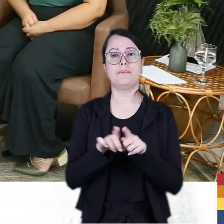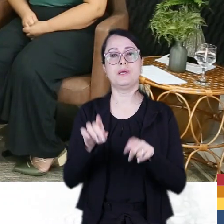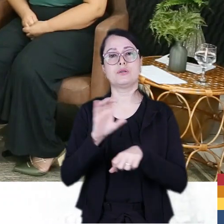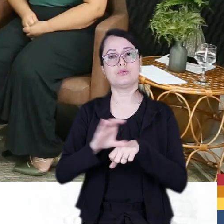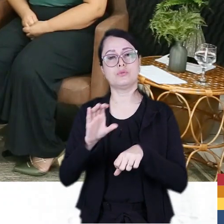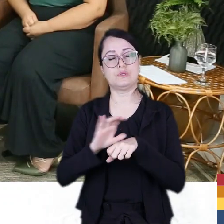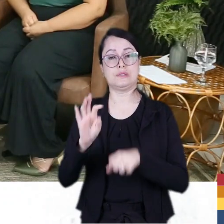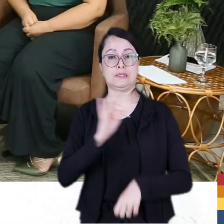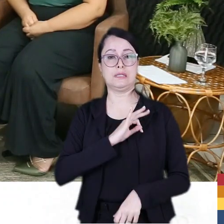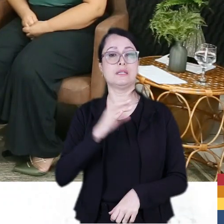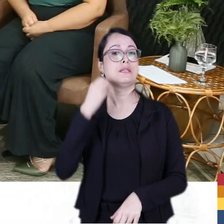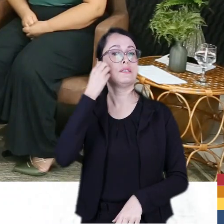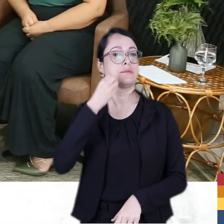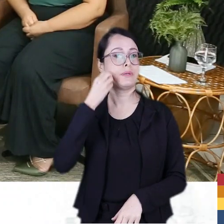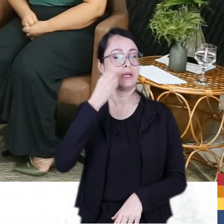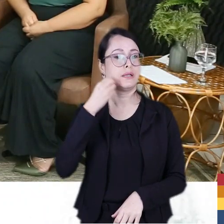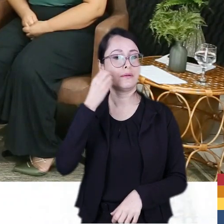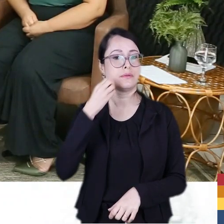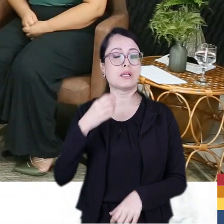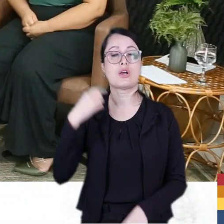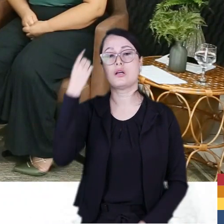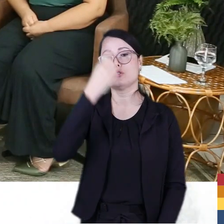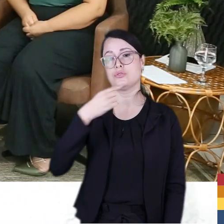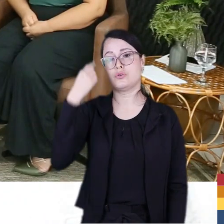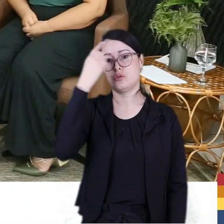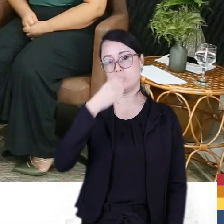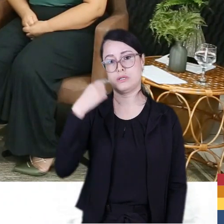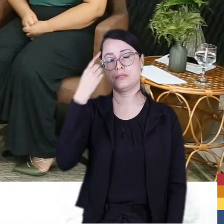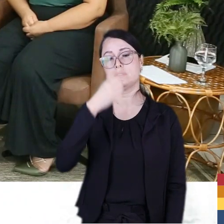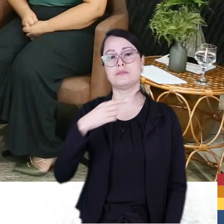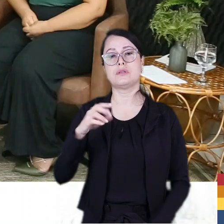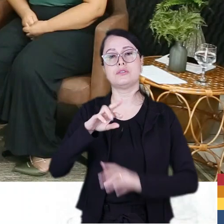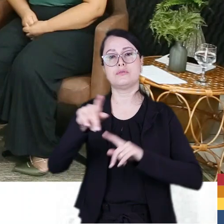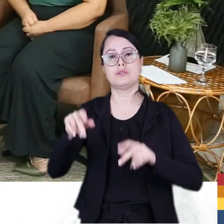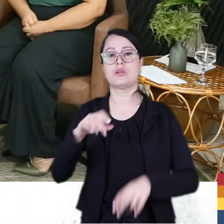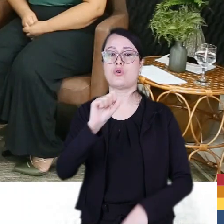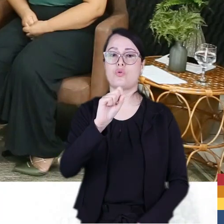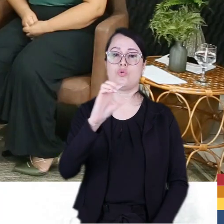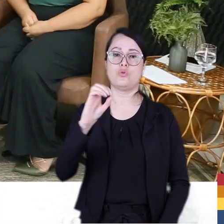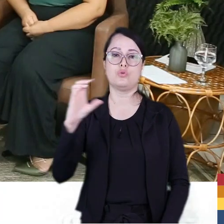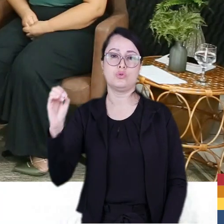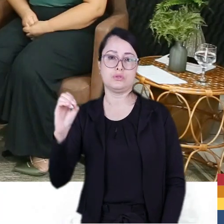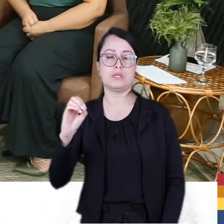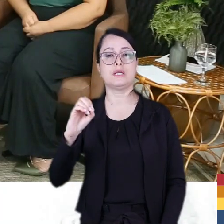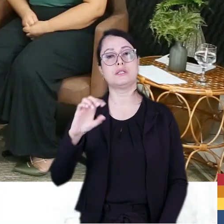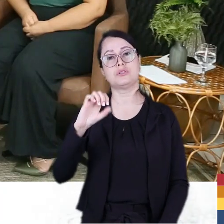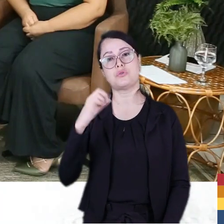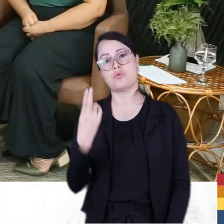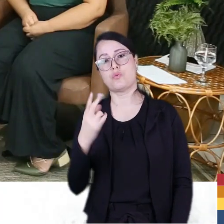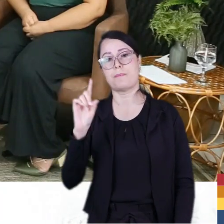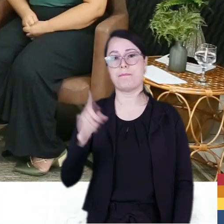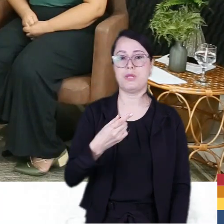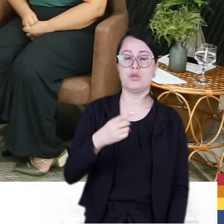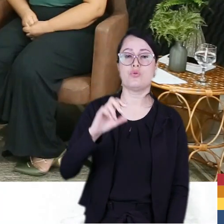todos esses cursos eles já estão previstos no catálogo nacional de cursos técnicos nós também podemos ter cursos técnicos